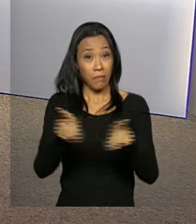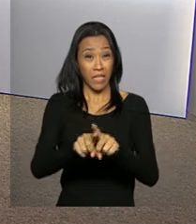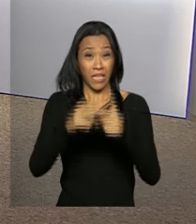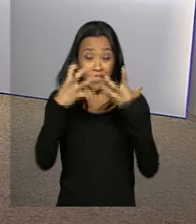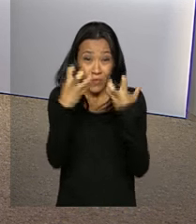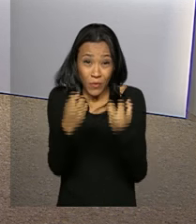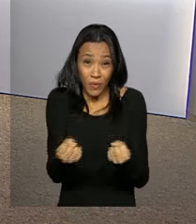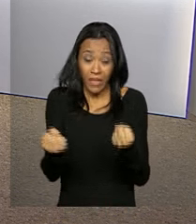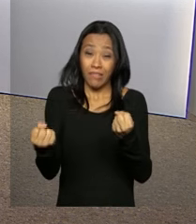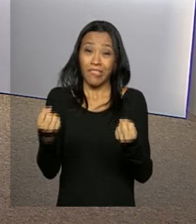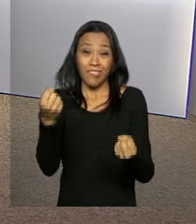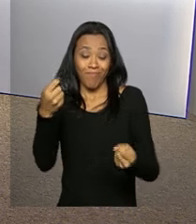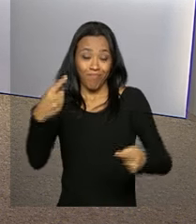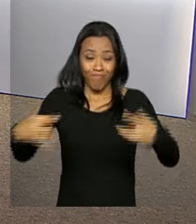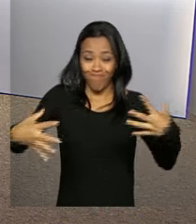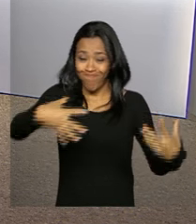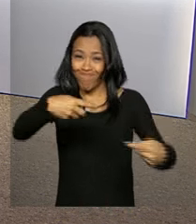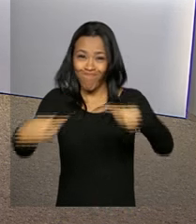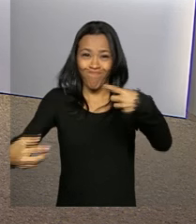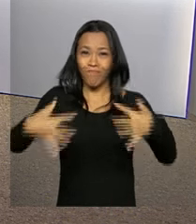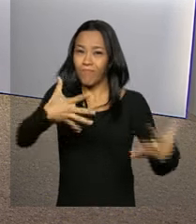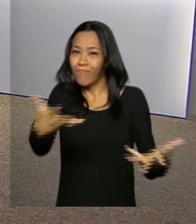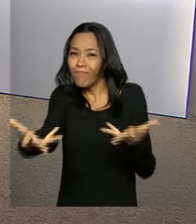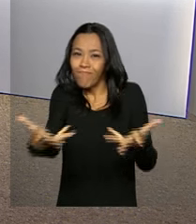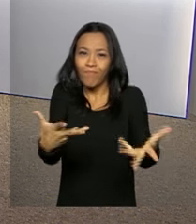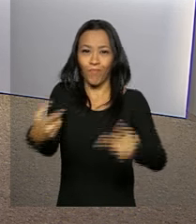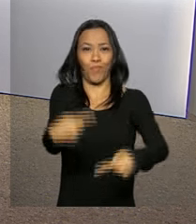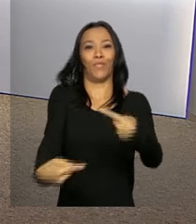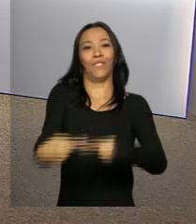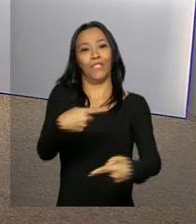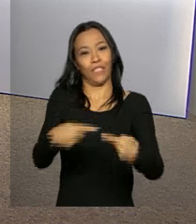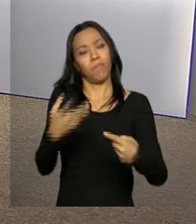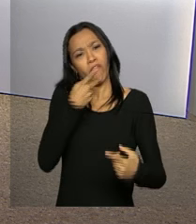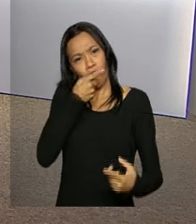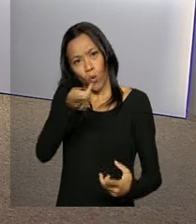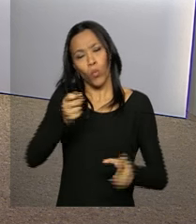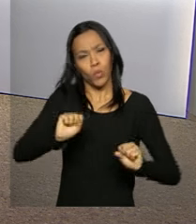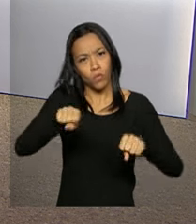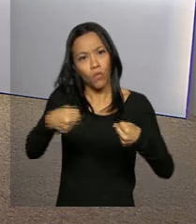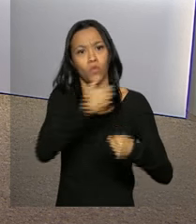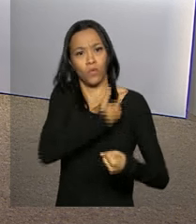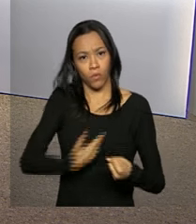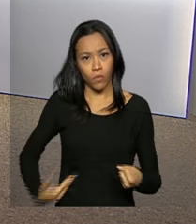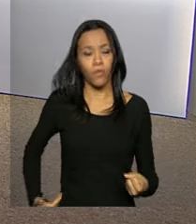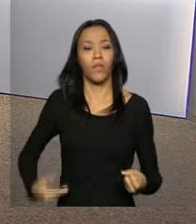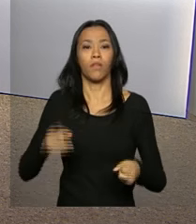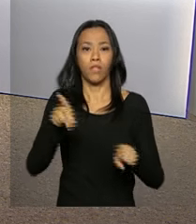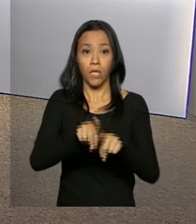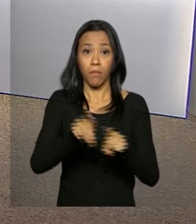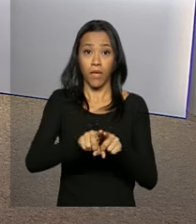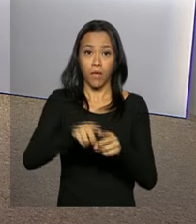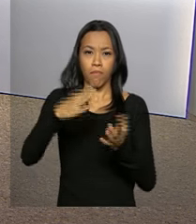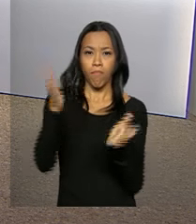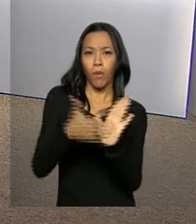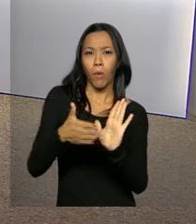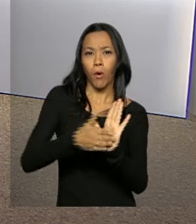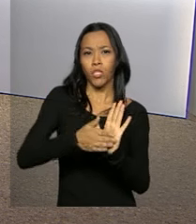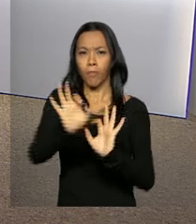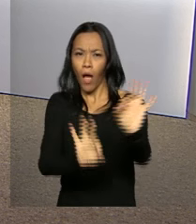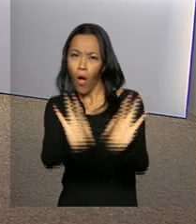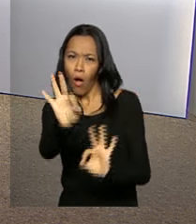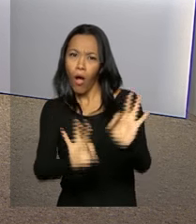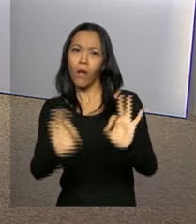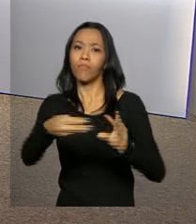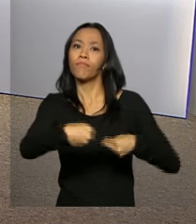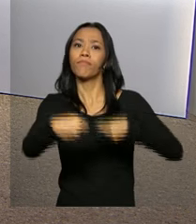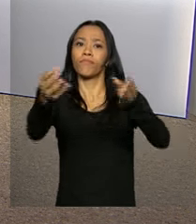ambiente político mas enfatizou o esforço do Governo na formulação e no envio de reformas estruturais importantes ao